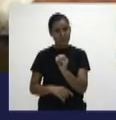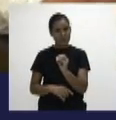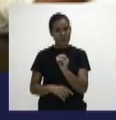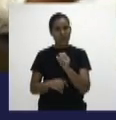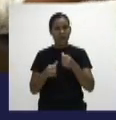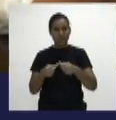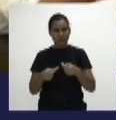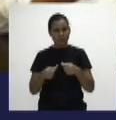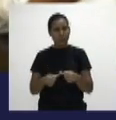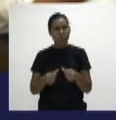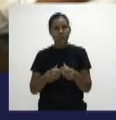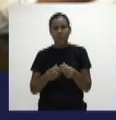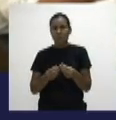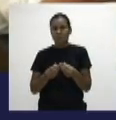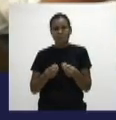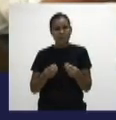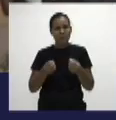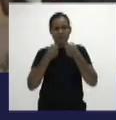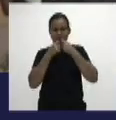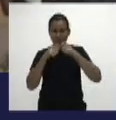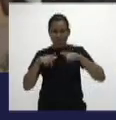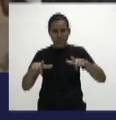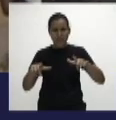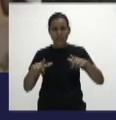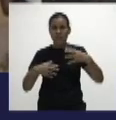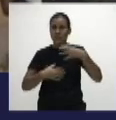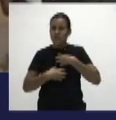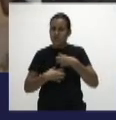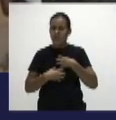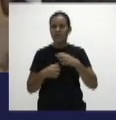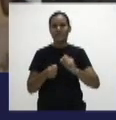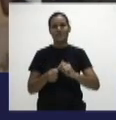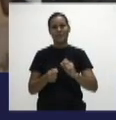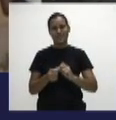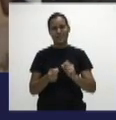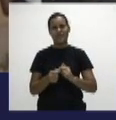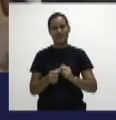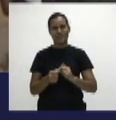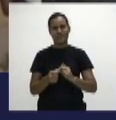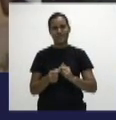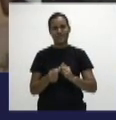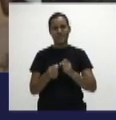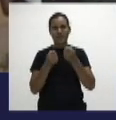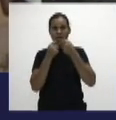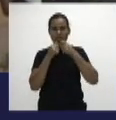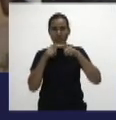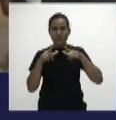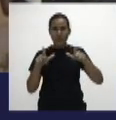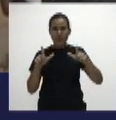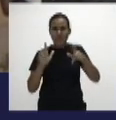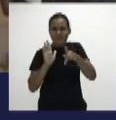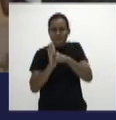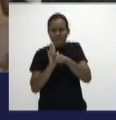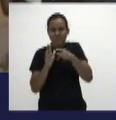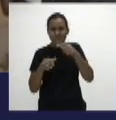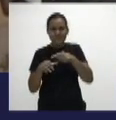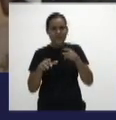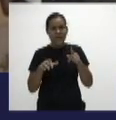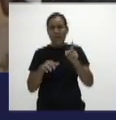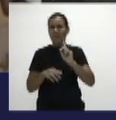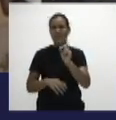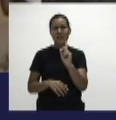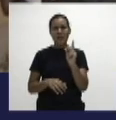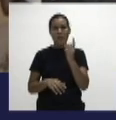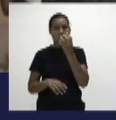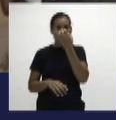hoje o que que restou eh muito dessa dessa linguagem eh justamente o modo de fazer o jeito de fazer né a